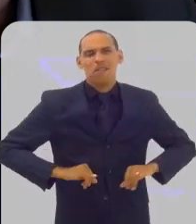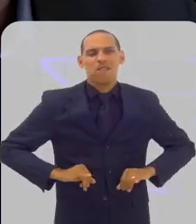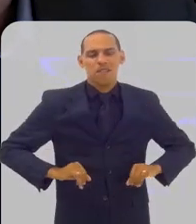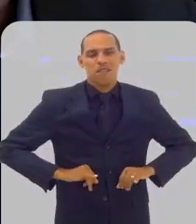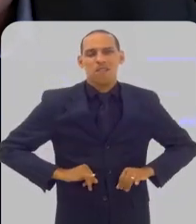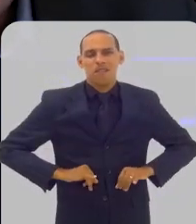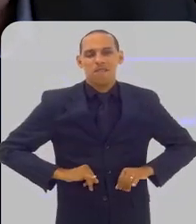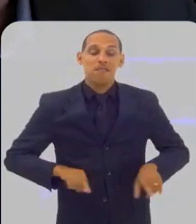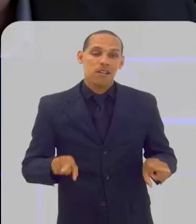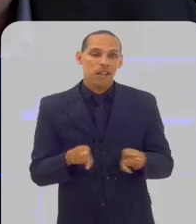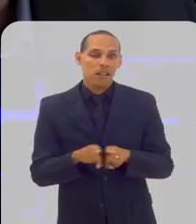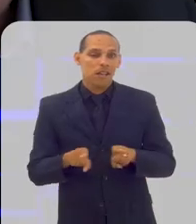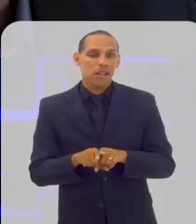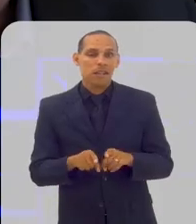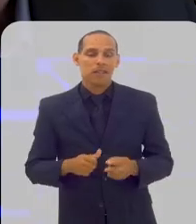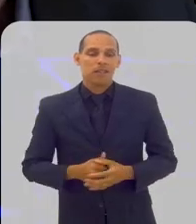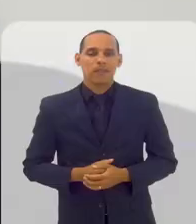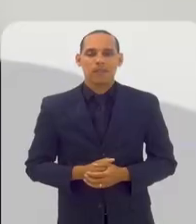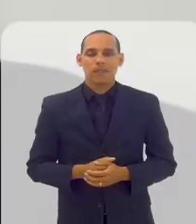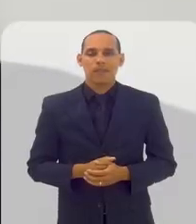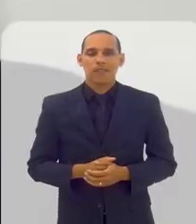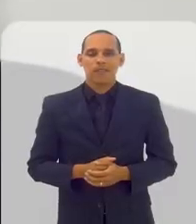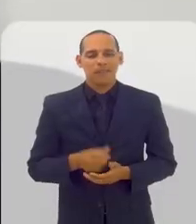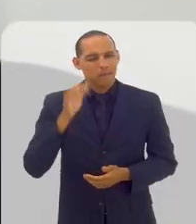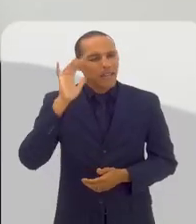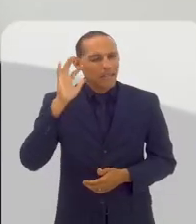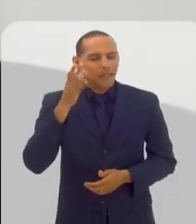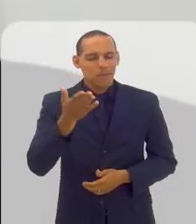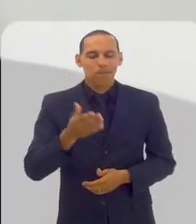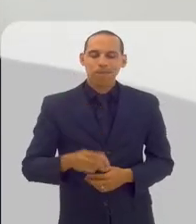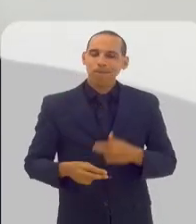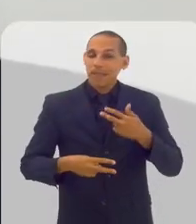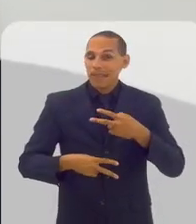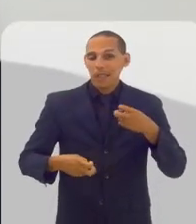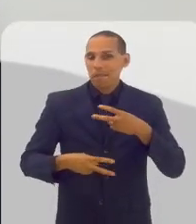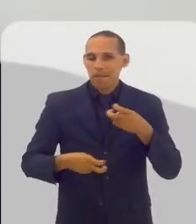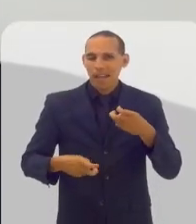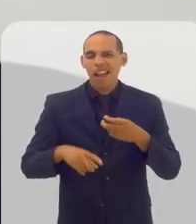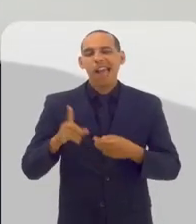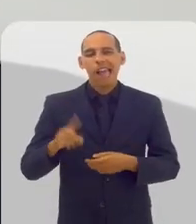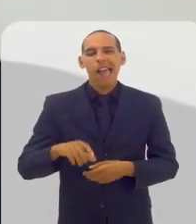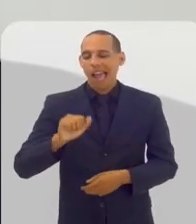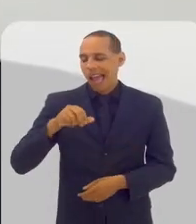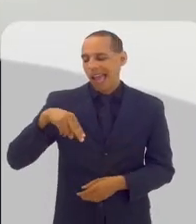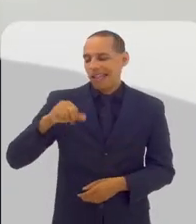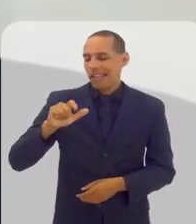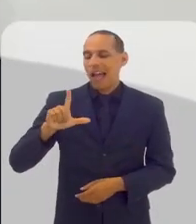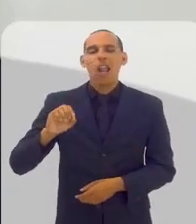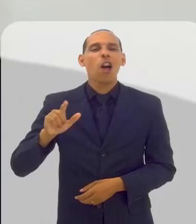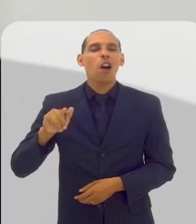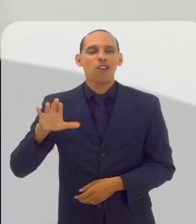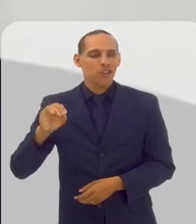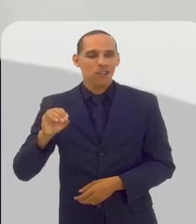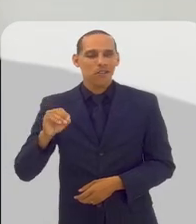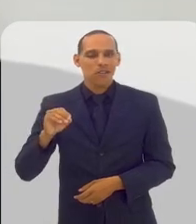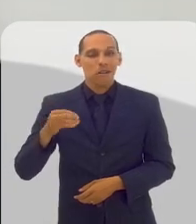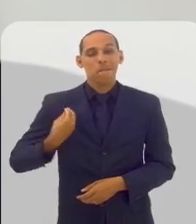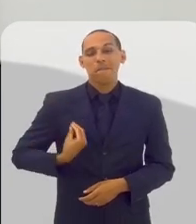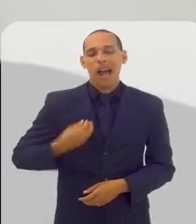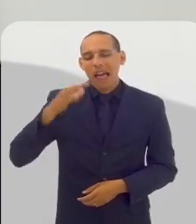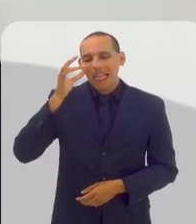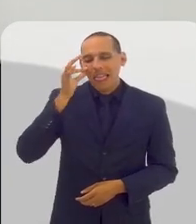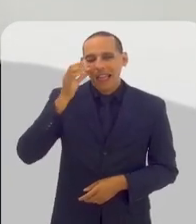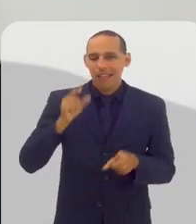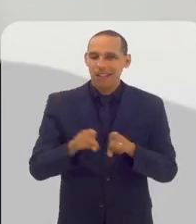dificuldades que as empresas Estavam estavam tendo e pela e pela e pela ele era muito analógico